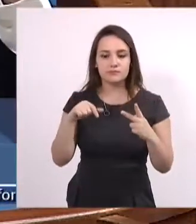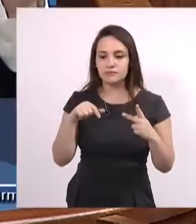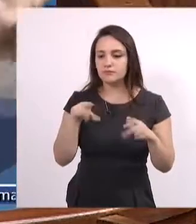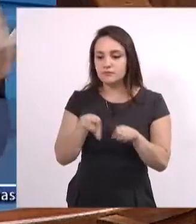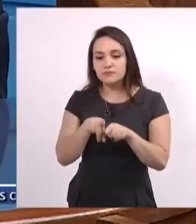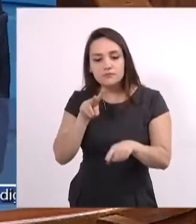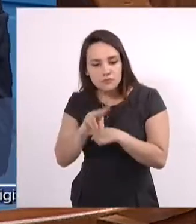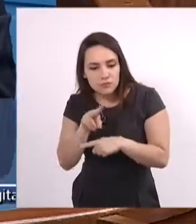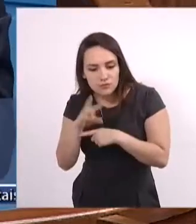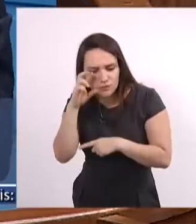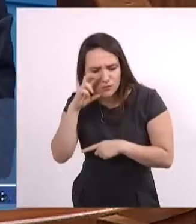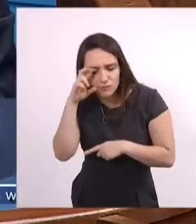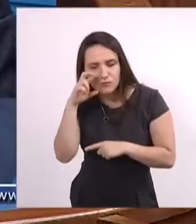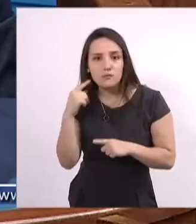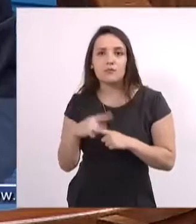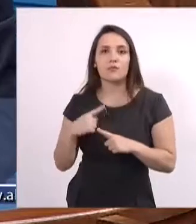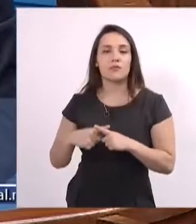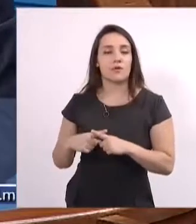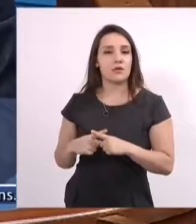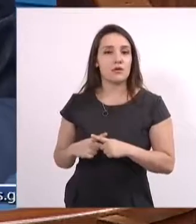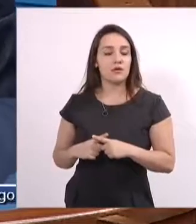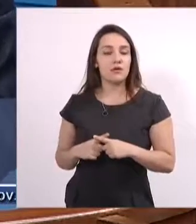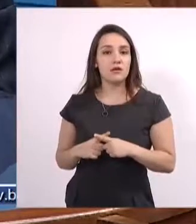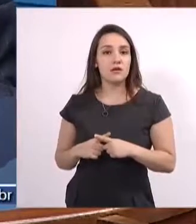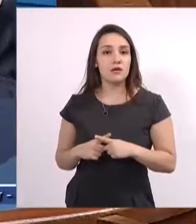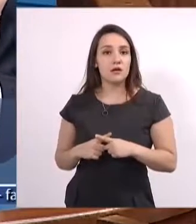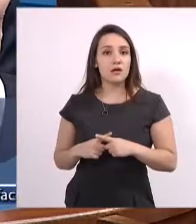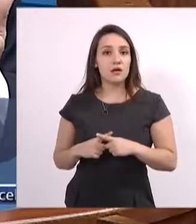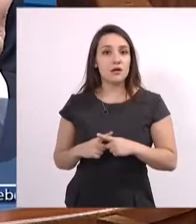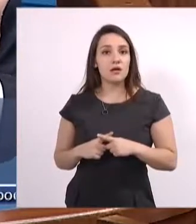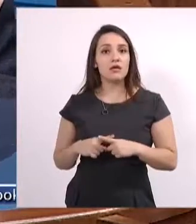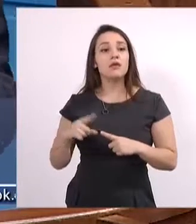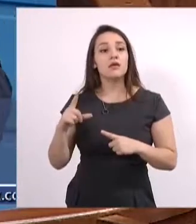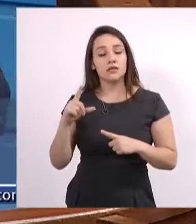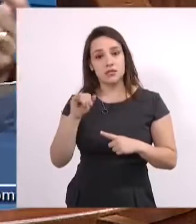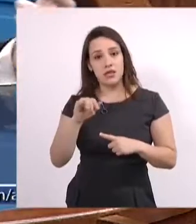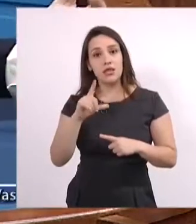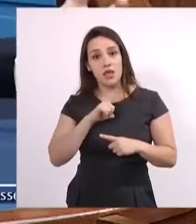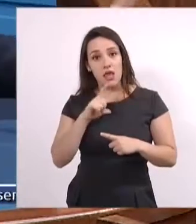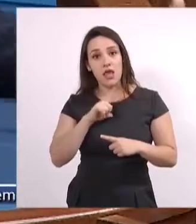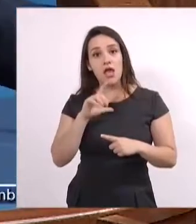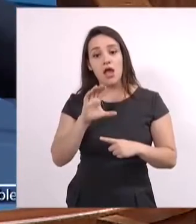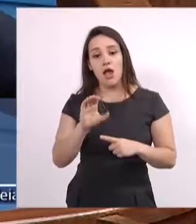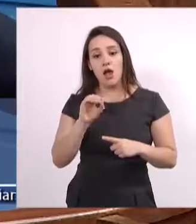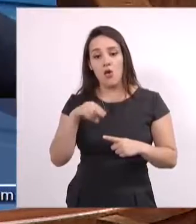onde esse instrumento jurídico, que é o consórcio